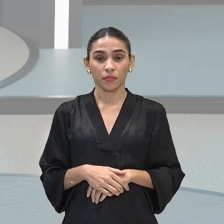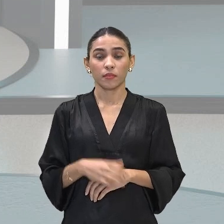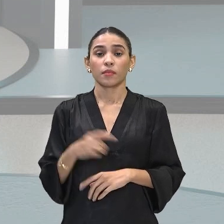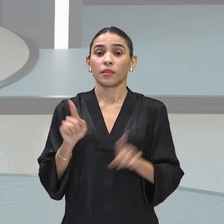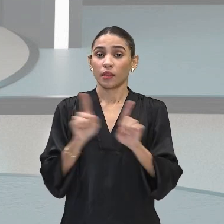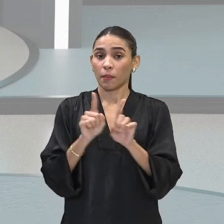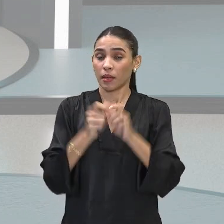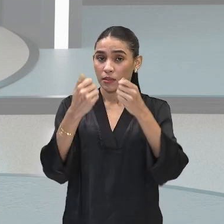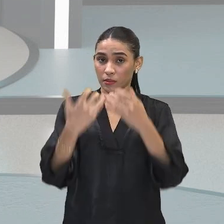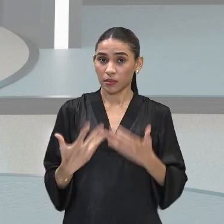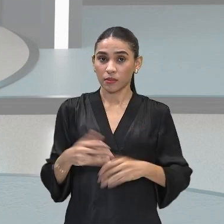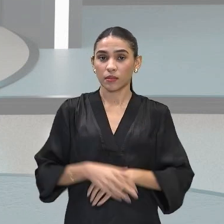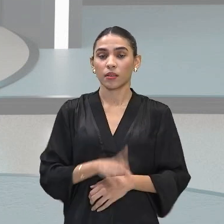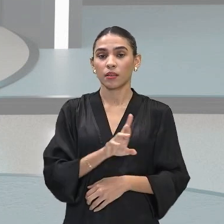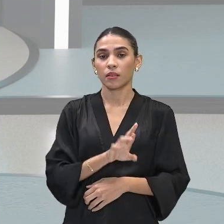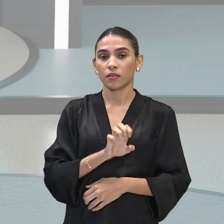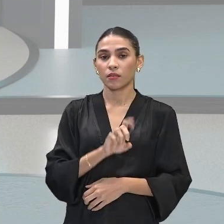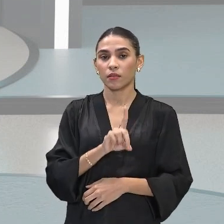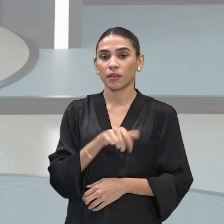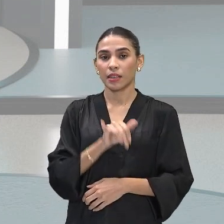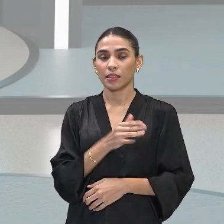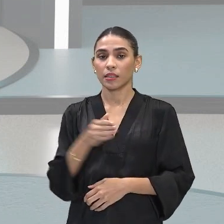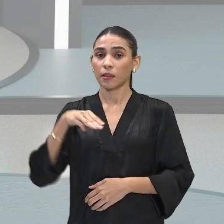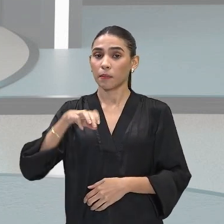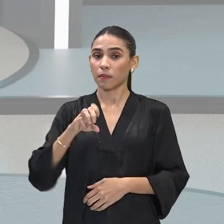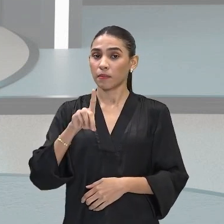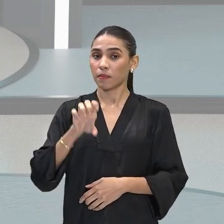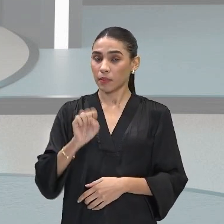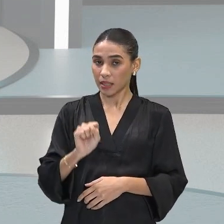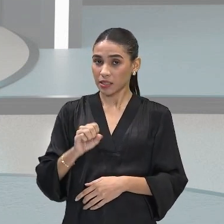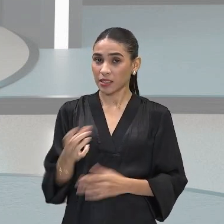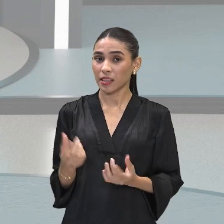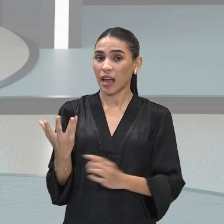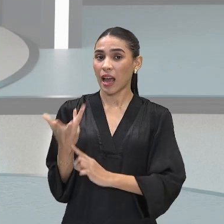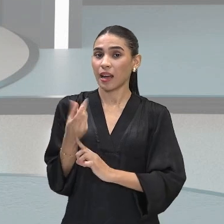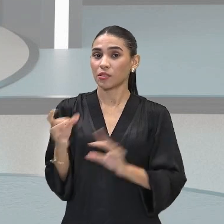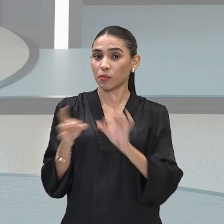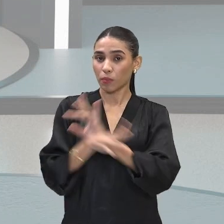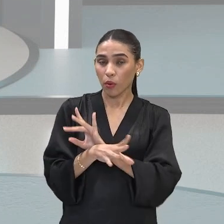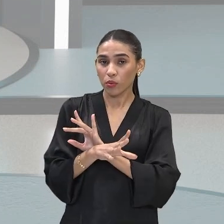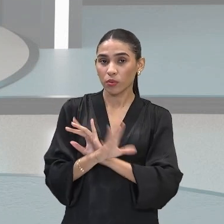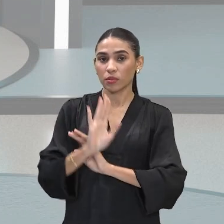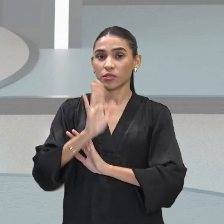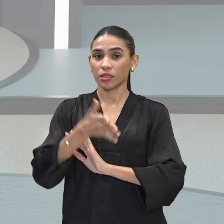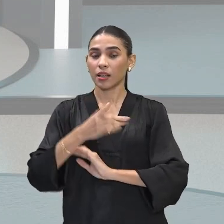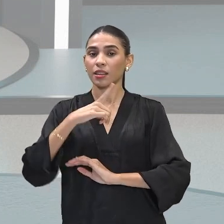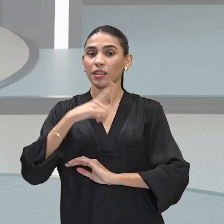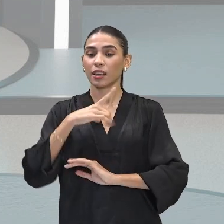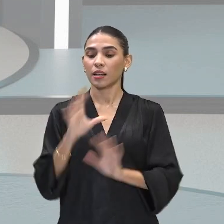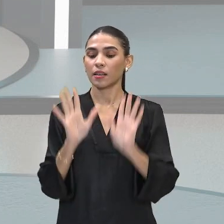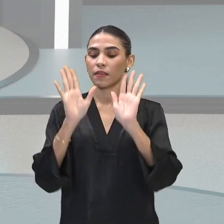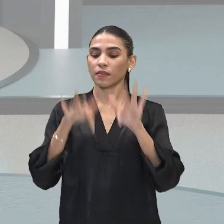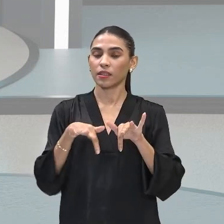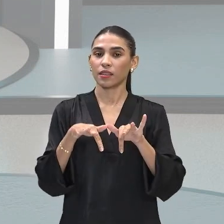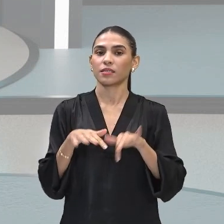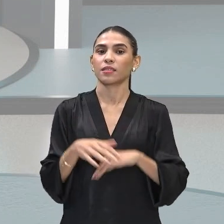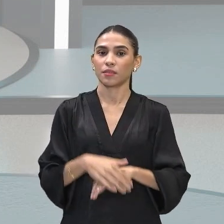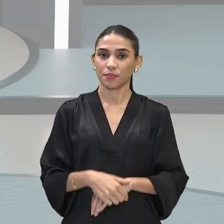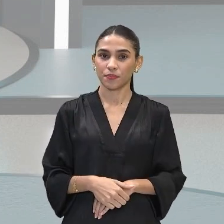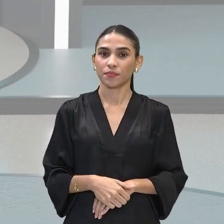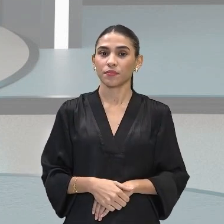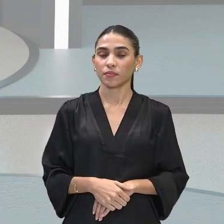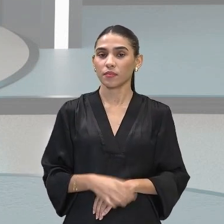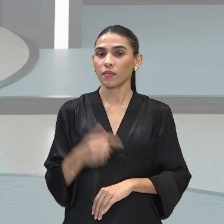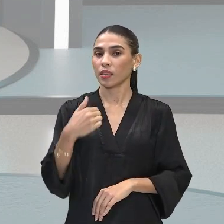falamos dos ready-mades, lembra que falamos dessa arte pronta, daquilo que já está finalizado. Eu